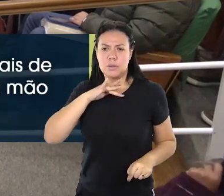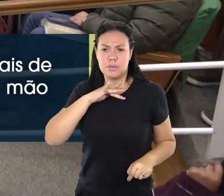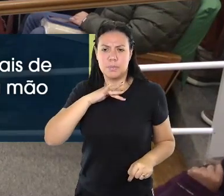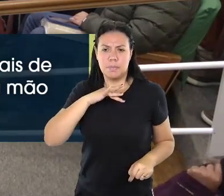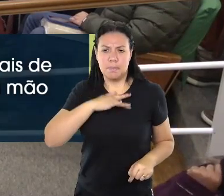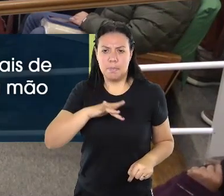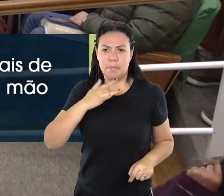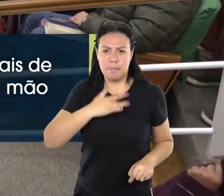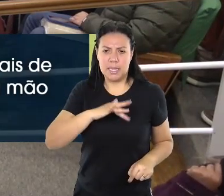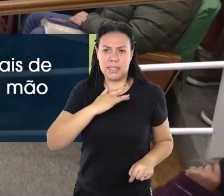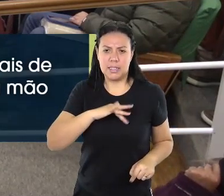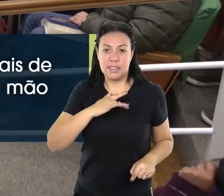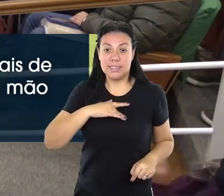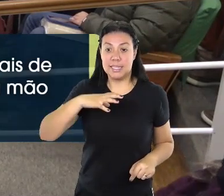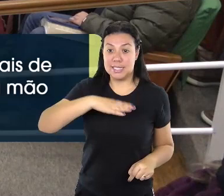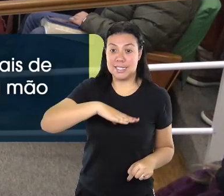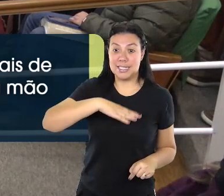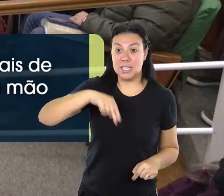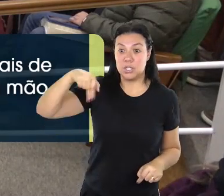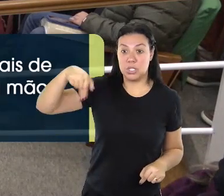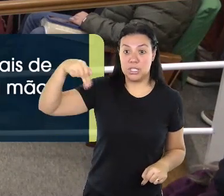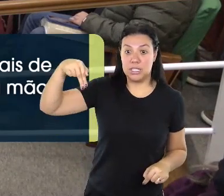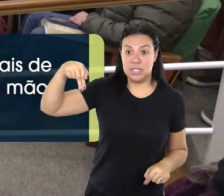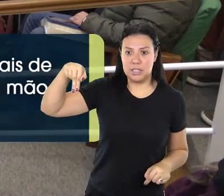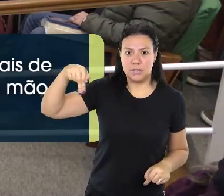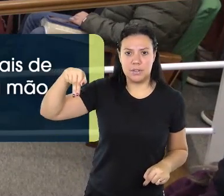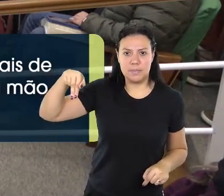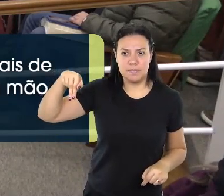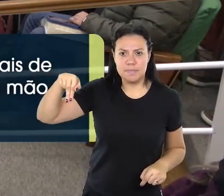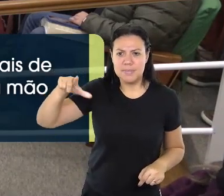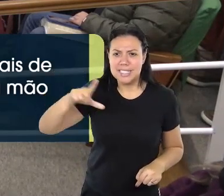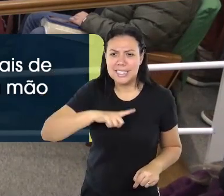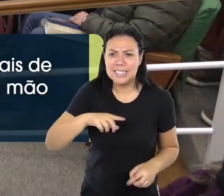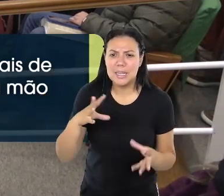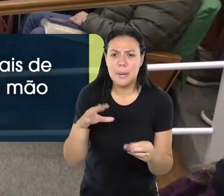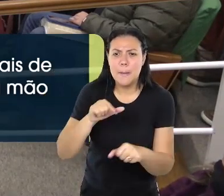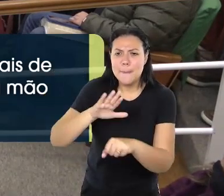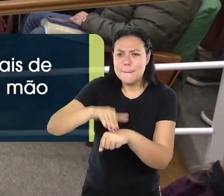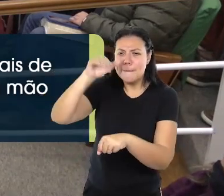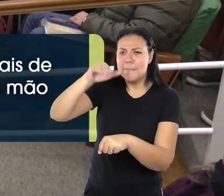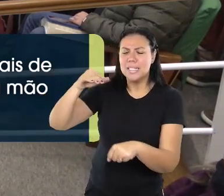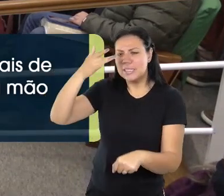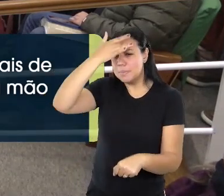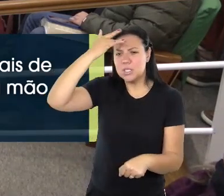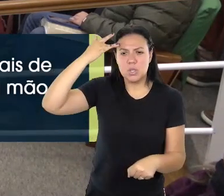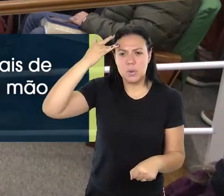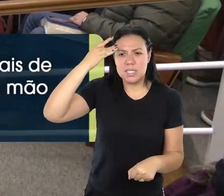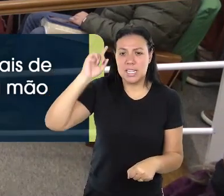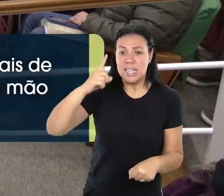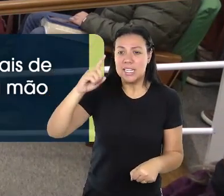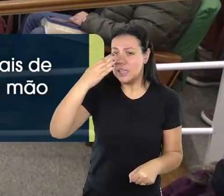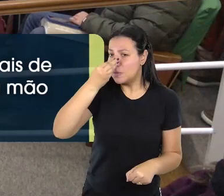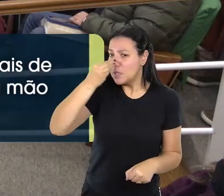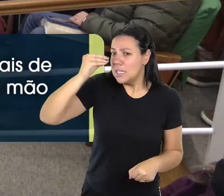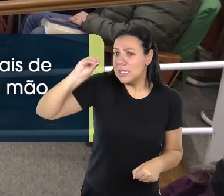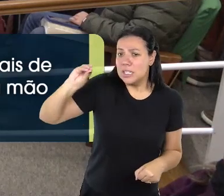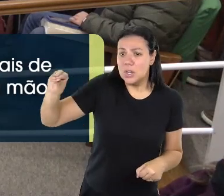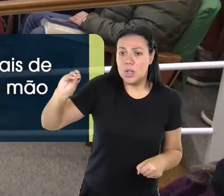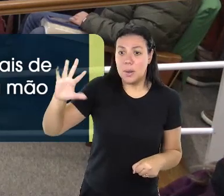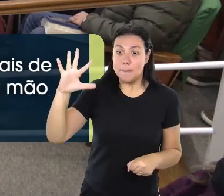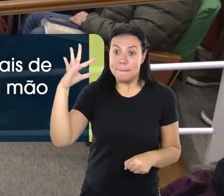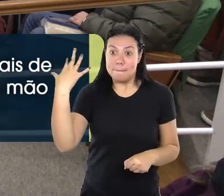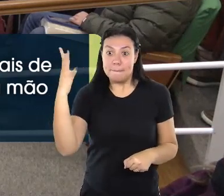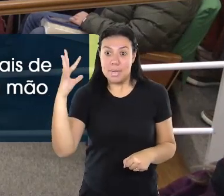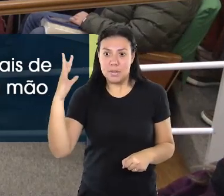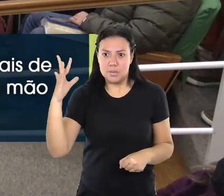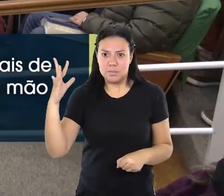grande cidade de Nínive, em que há mais de 120 mil pessoas que não sabem discernir entre a mão direita e a mão esquerda, e também